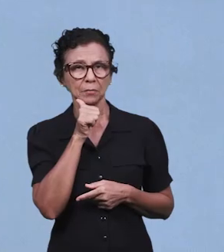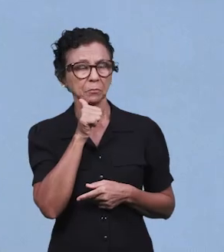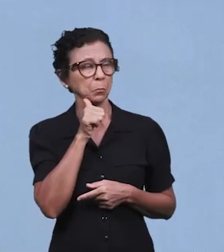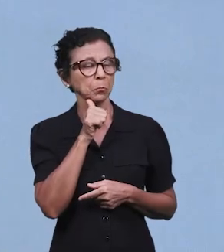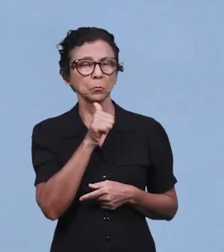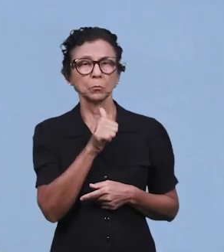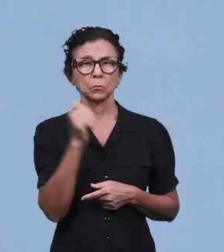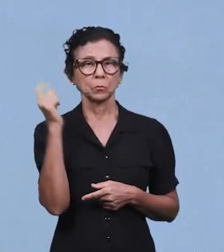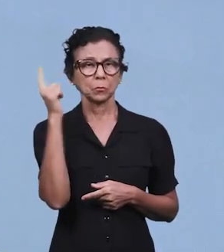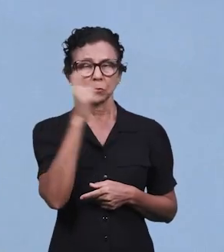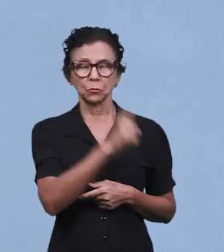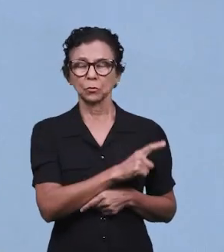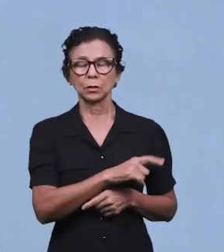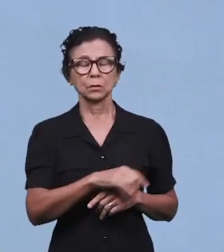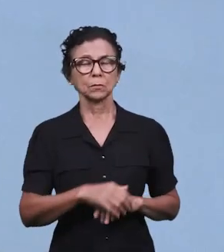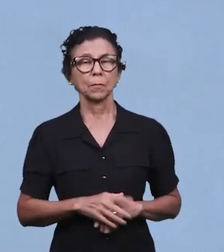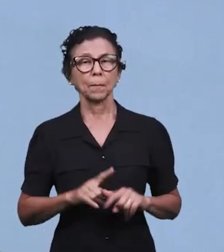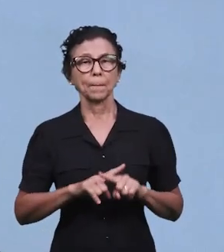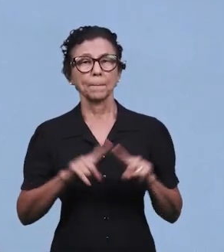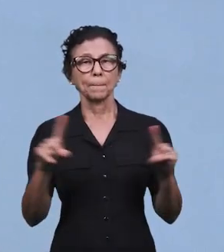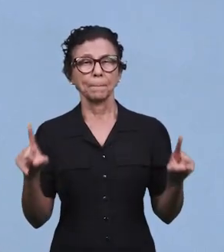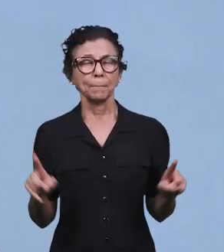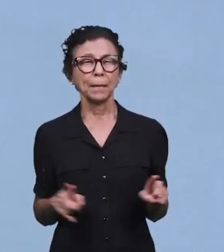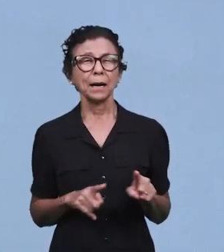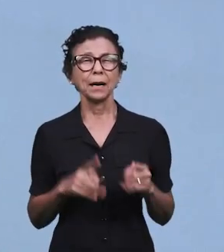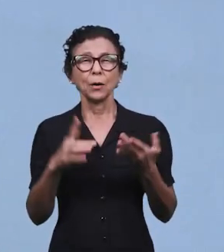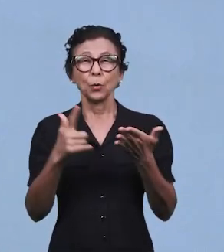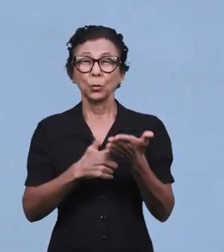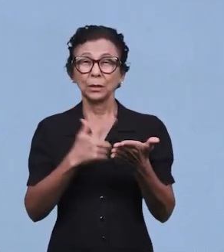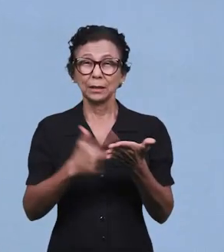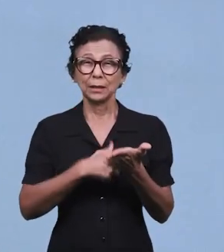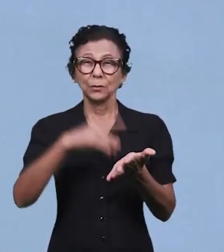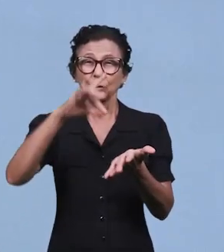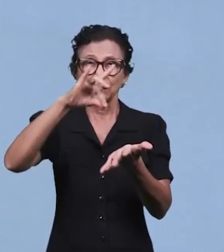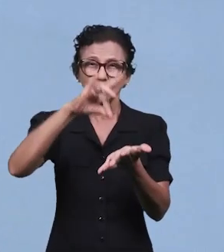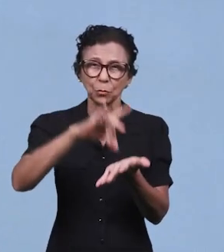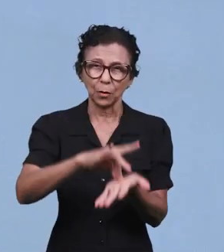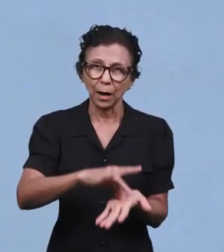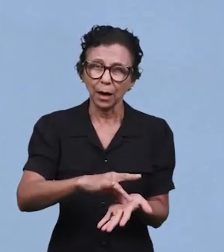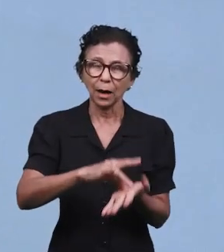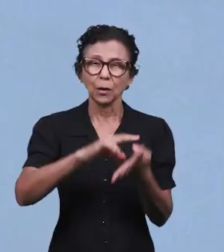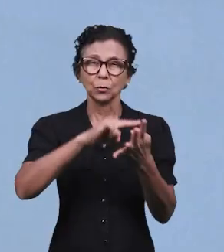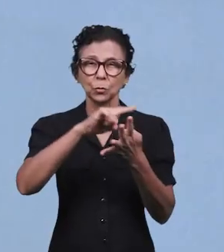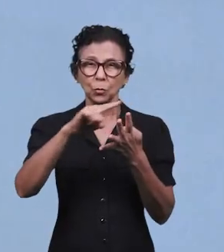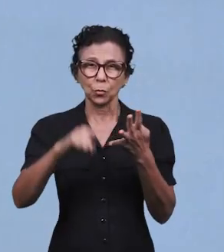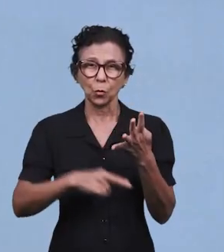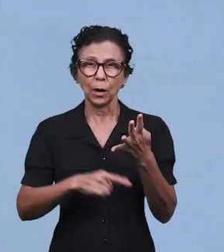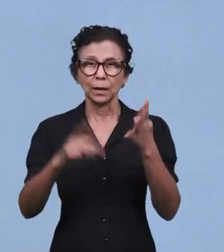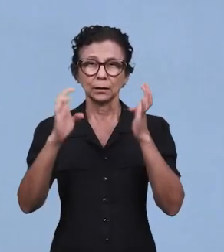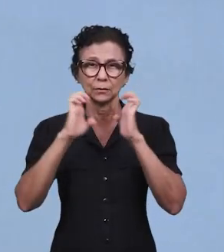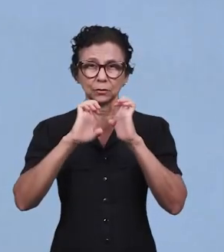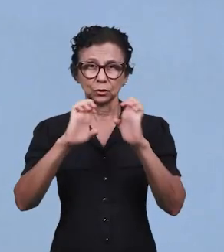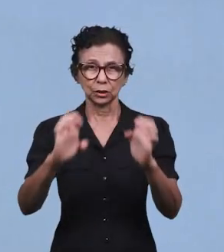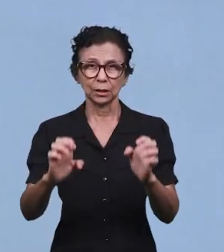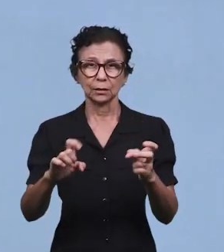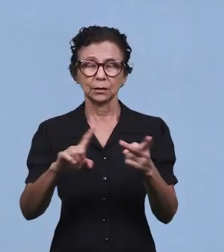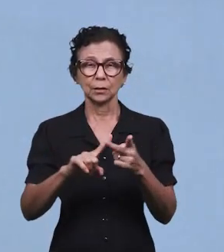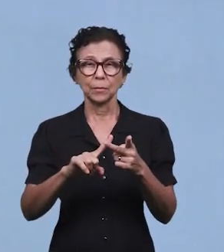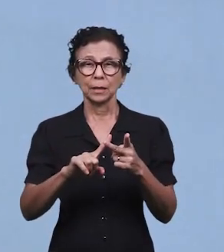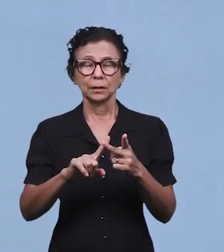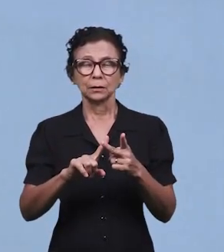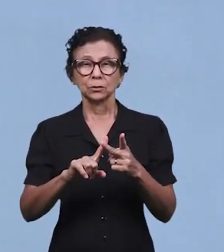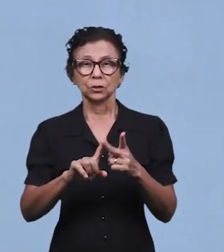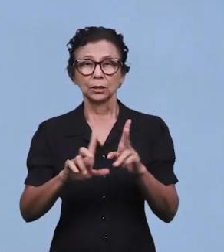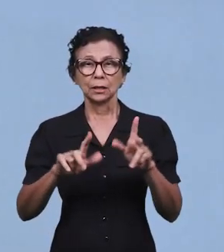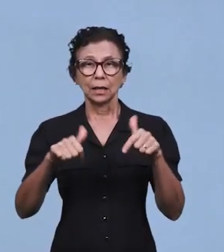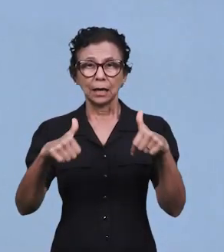Sara Dodge, ela aborda no livro dela, Colhendo o Trigo, falando sobre os 4 evangelhos e sobre o livro de Atos dos Apóstolos,